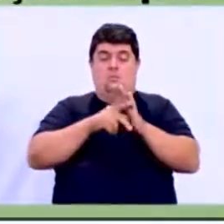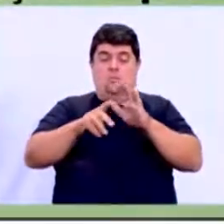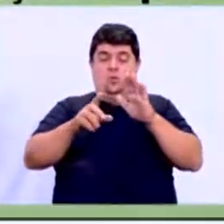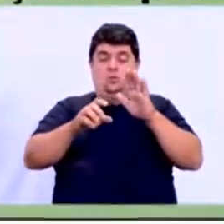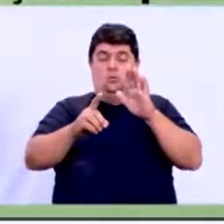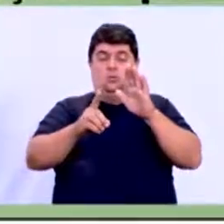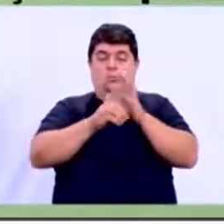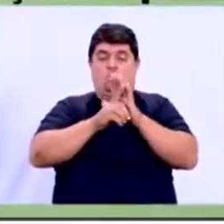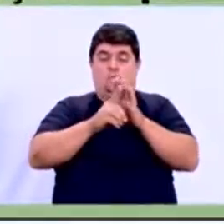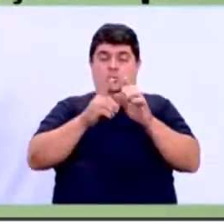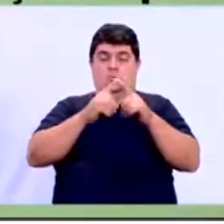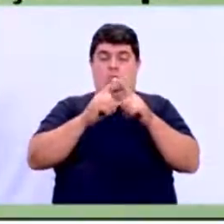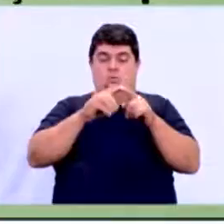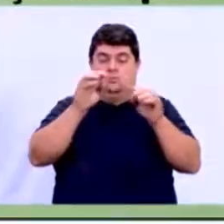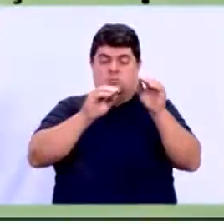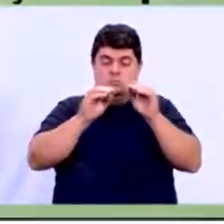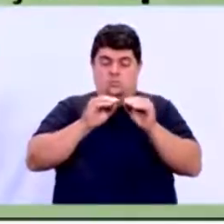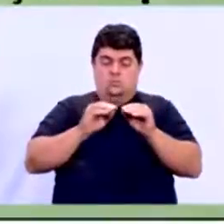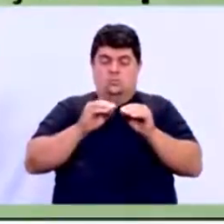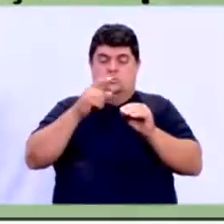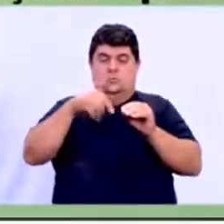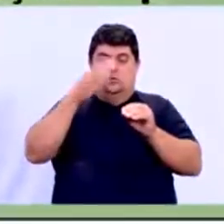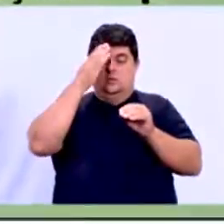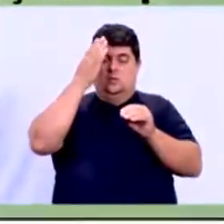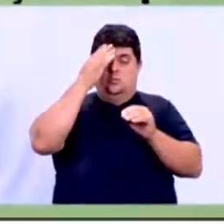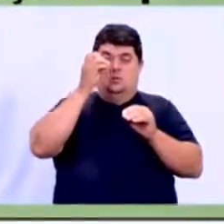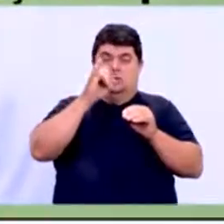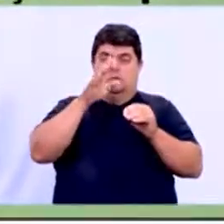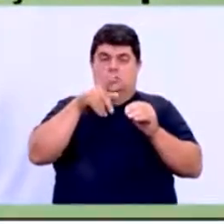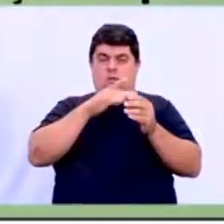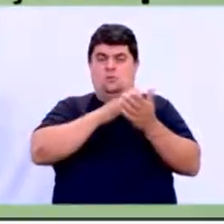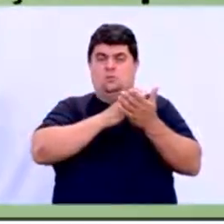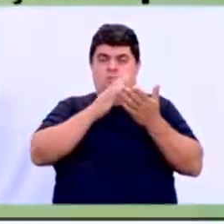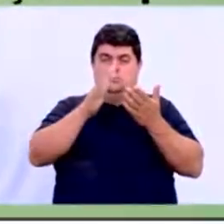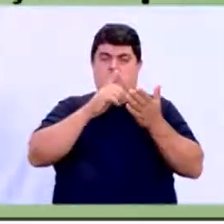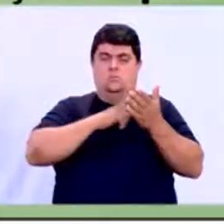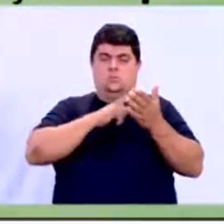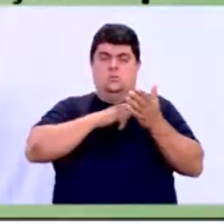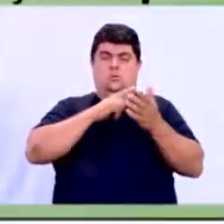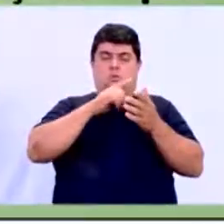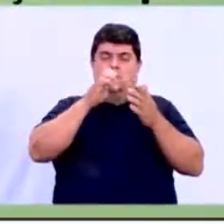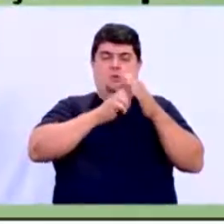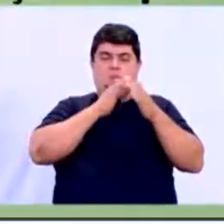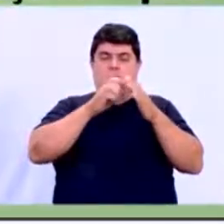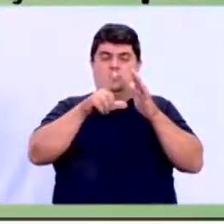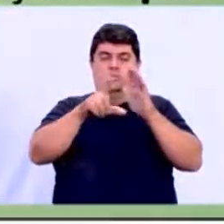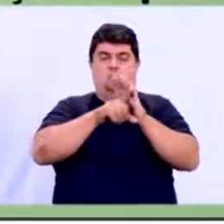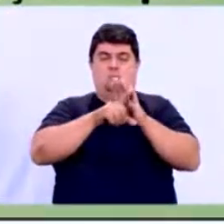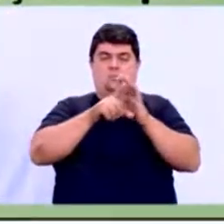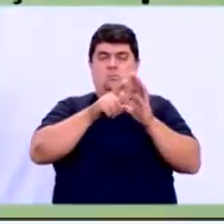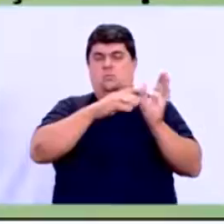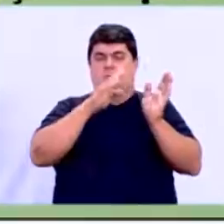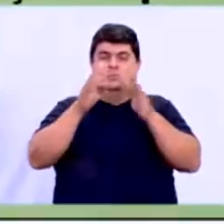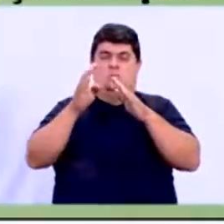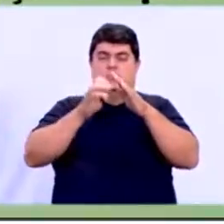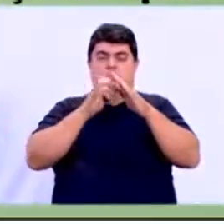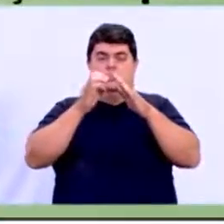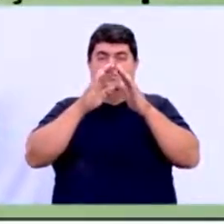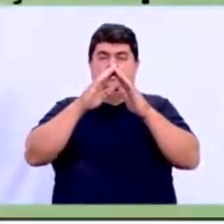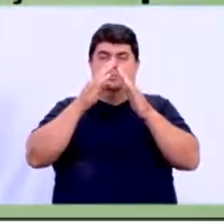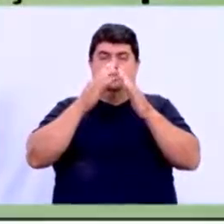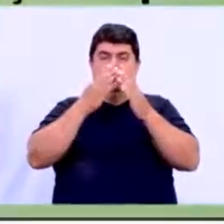as informações da constituição legal da empresa. Veremos isso mais adiante. A equipe